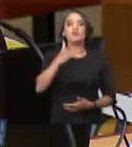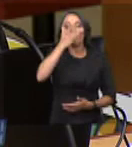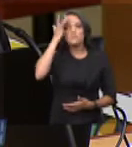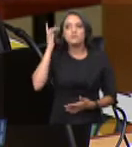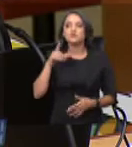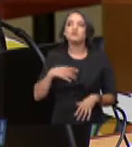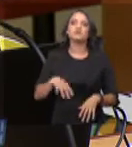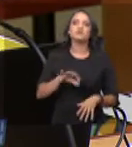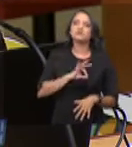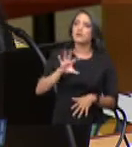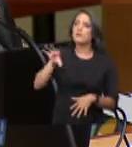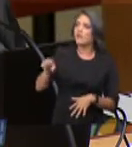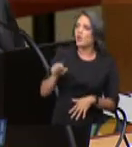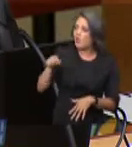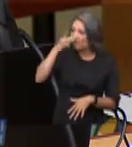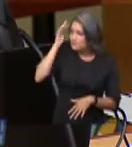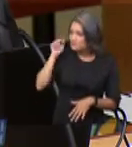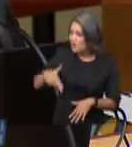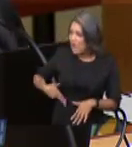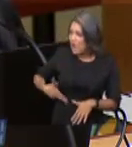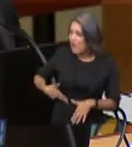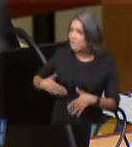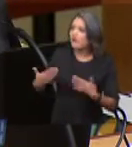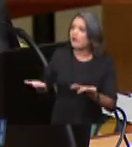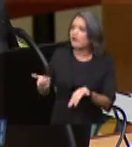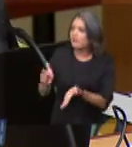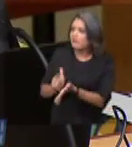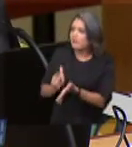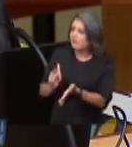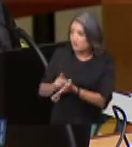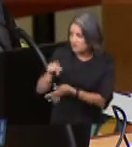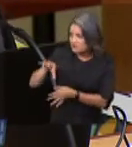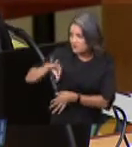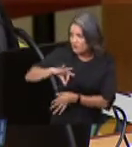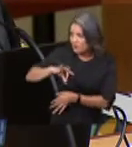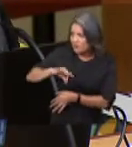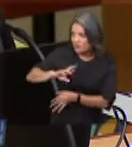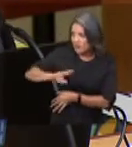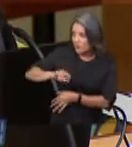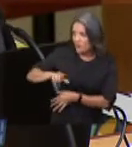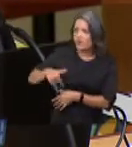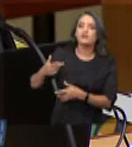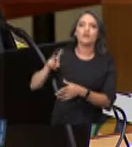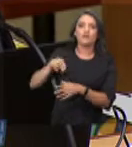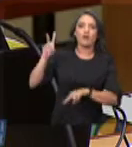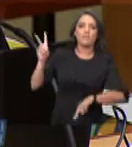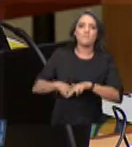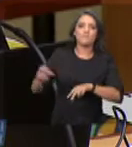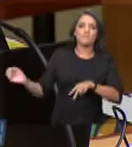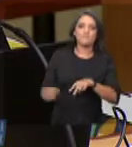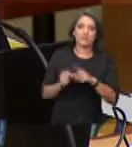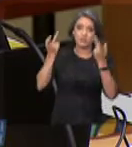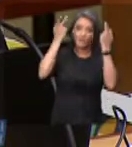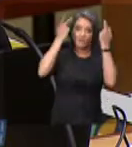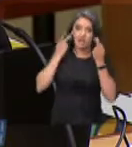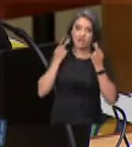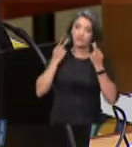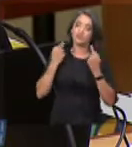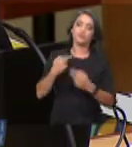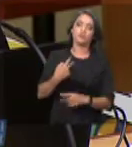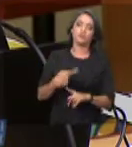pego Transportando a arma porte de arma será preso um flagrante de porte ilegal de arma